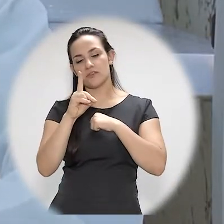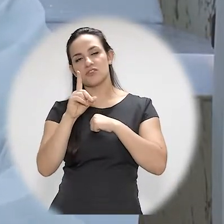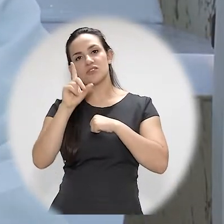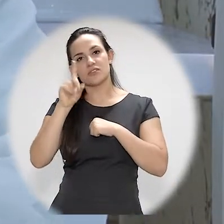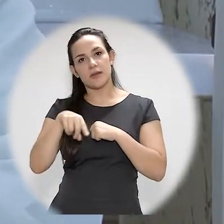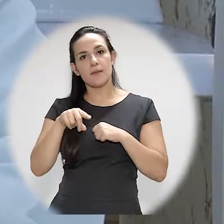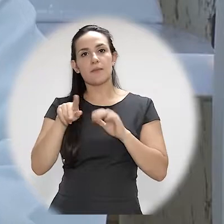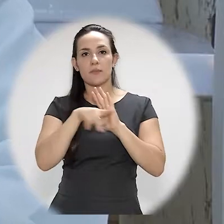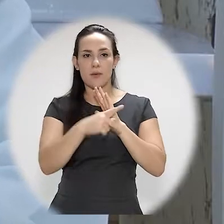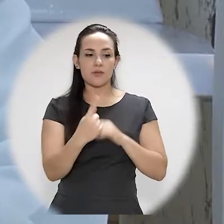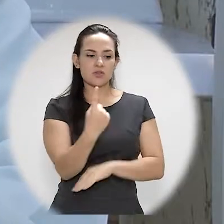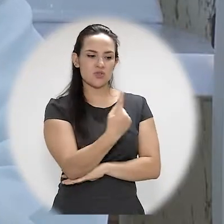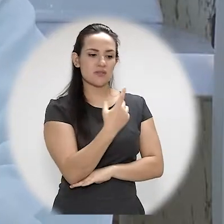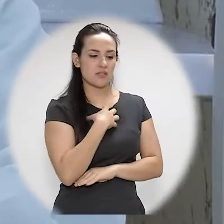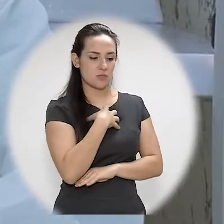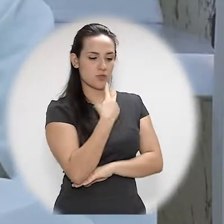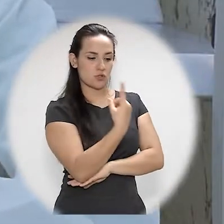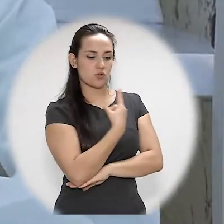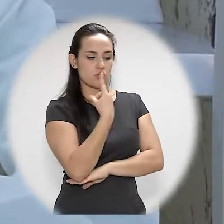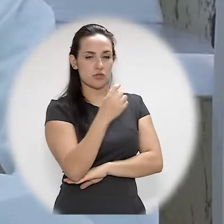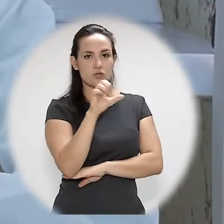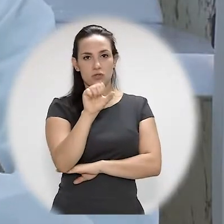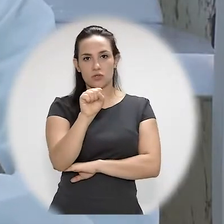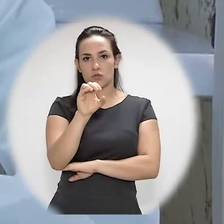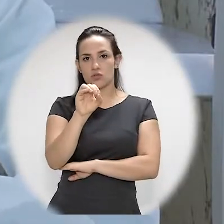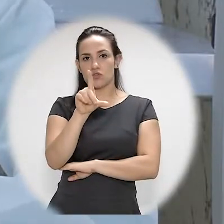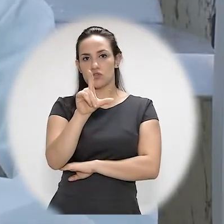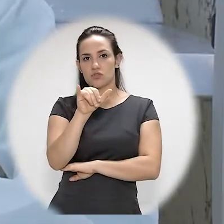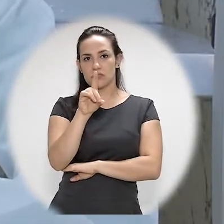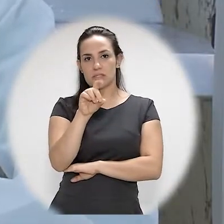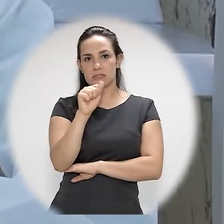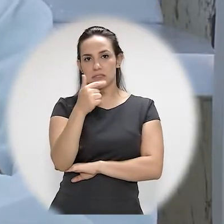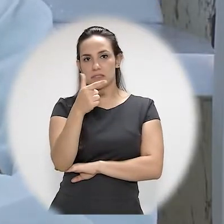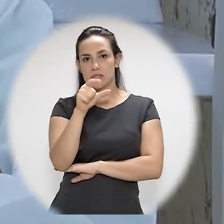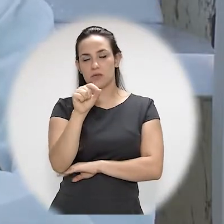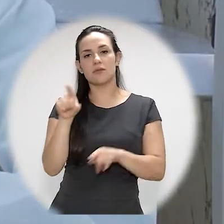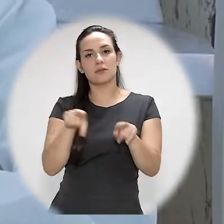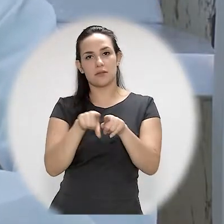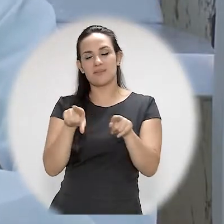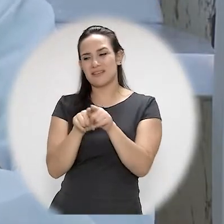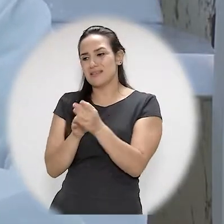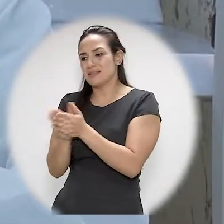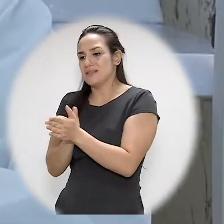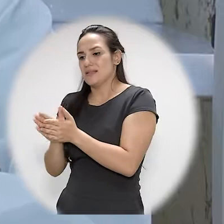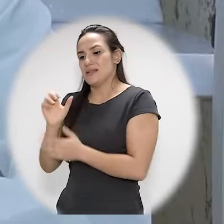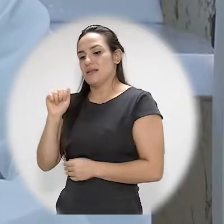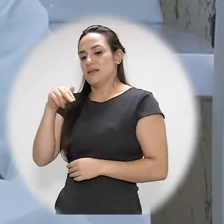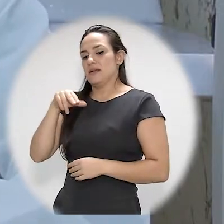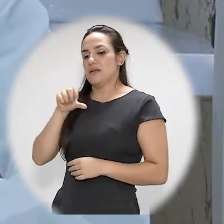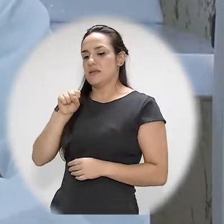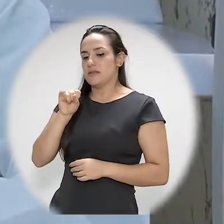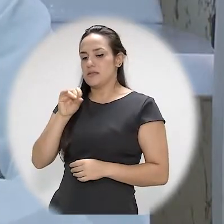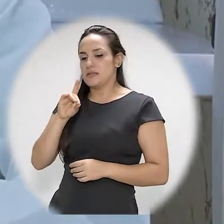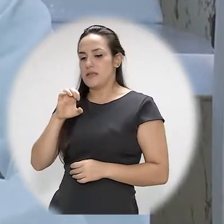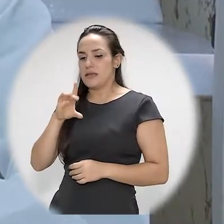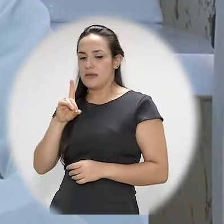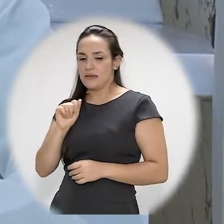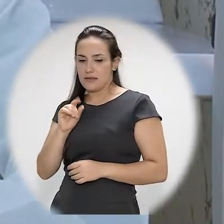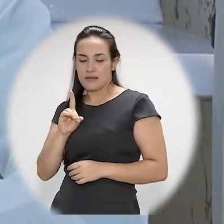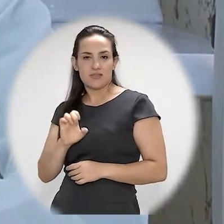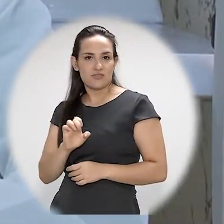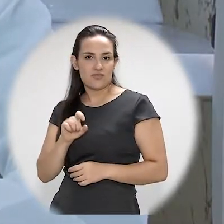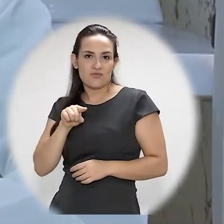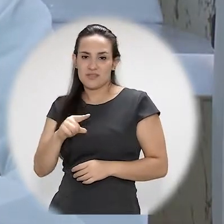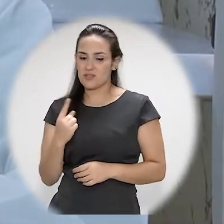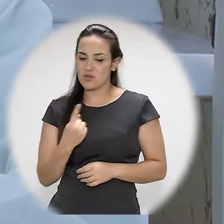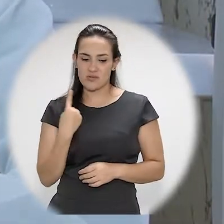da solidão e da ansiedade. Nós não temos relacionamento com mais ninguém em termos